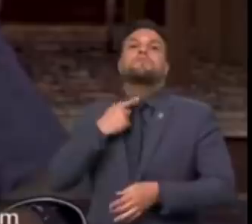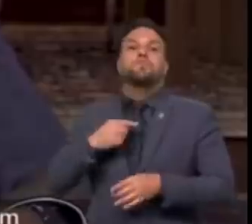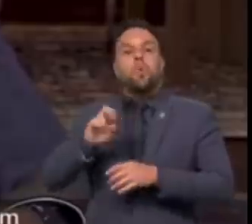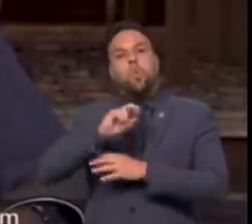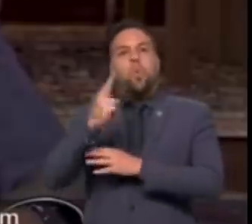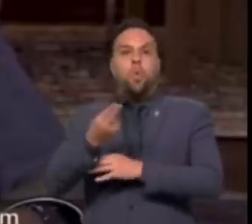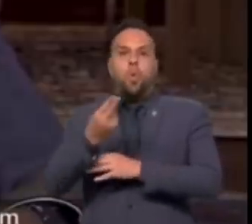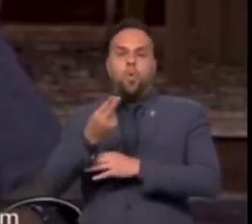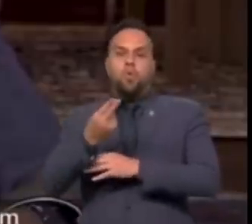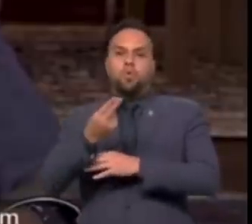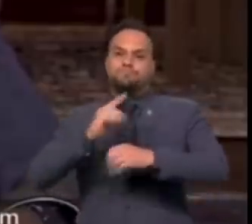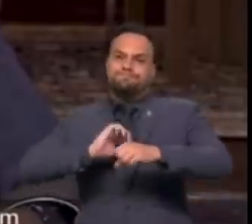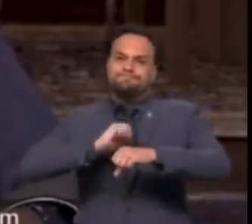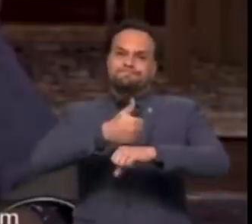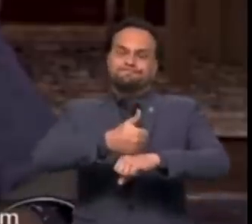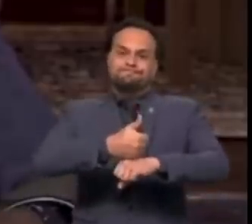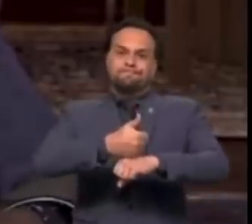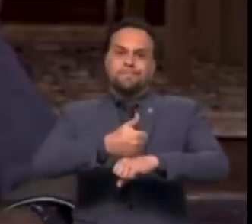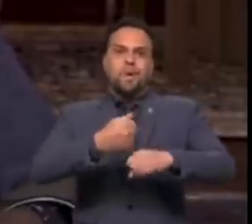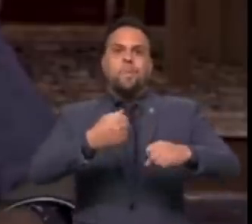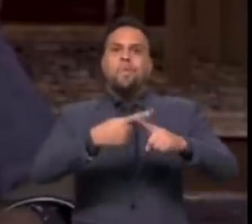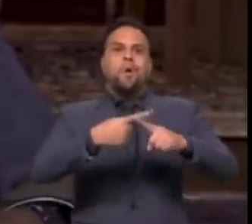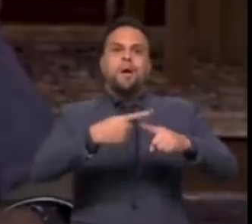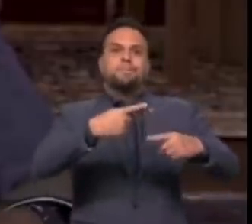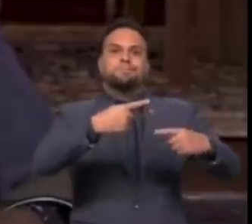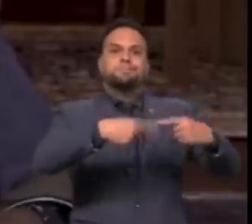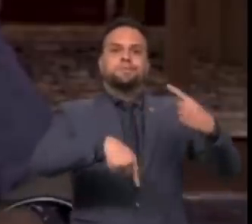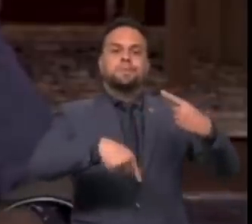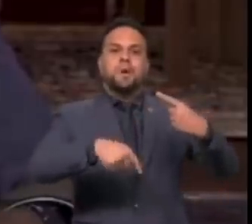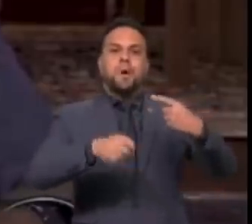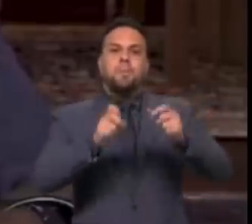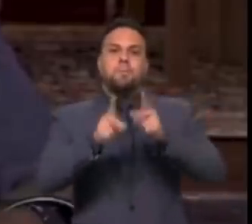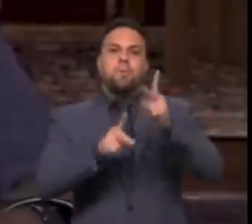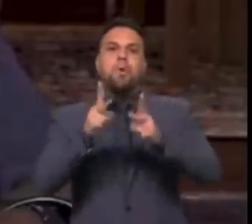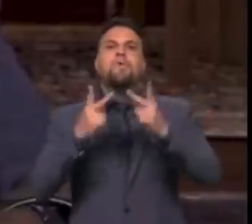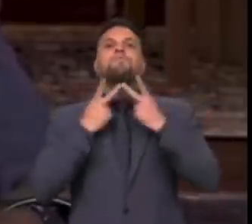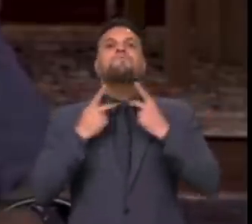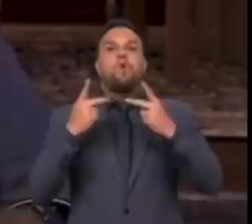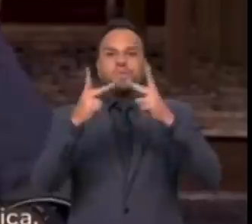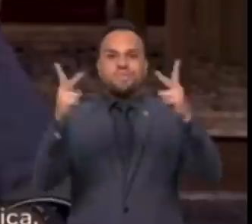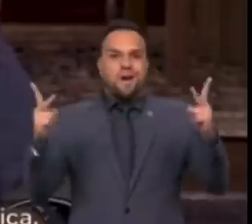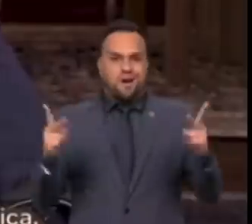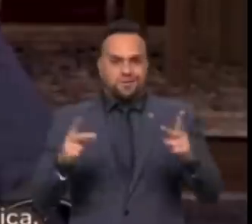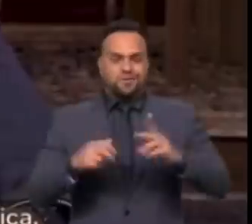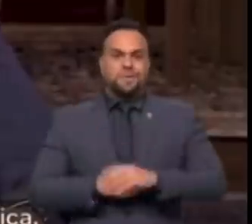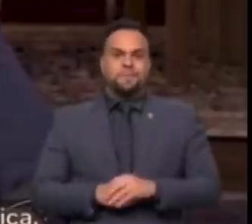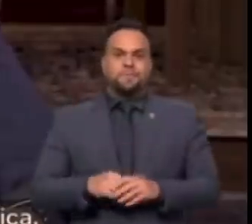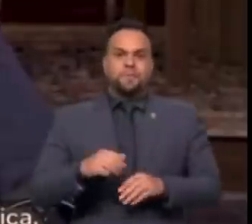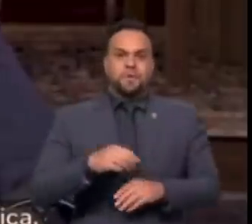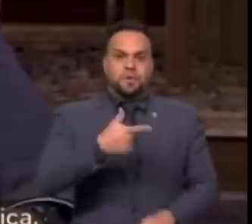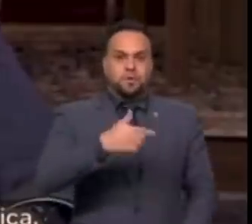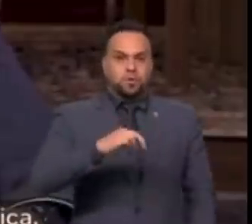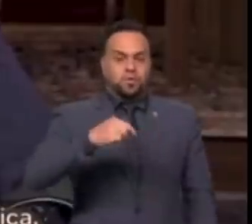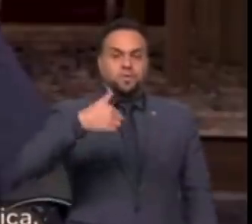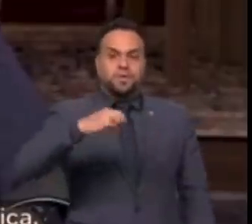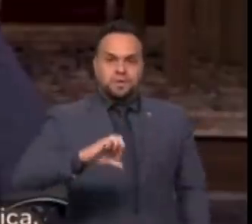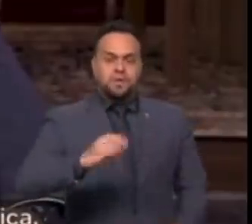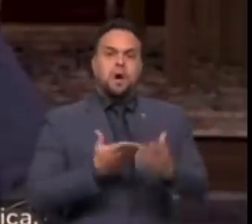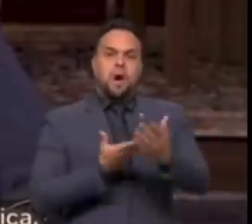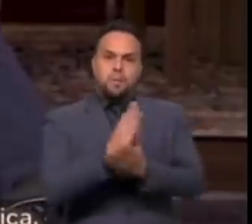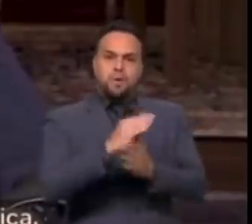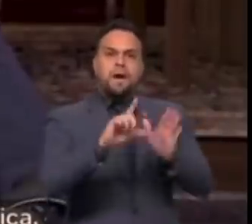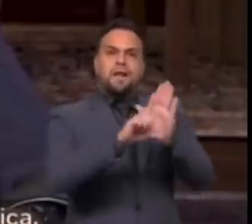os foram substituídos por não se adequar aos propósitos da maioria que me elegeu em 2019